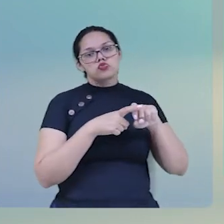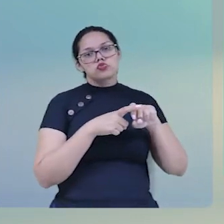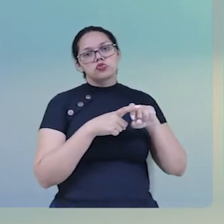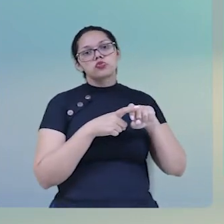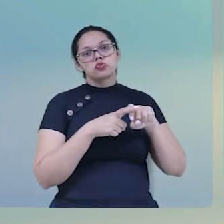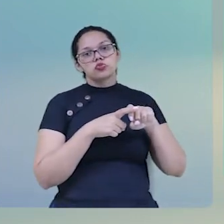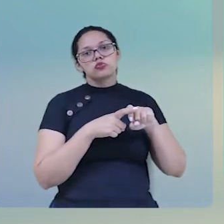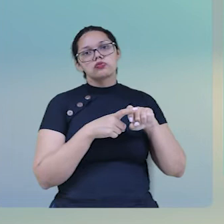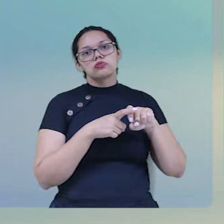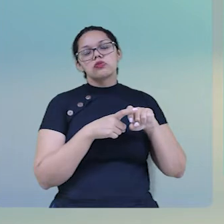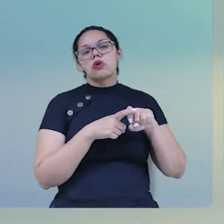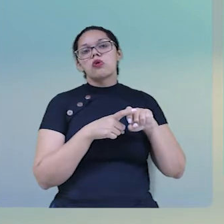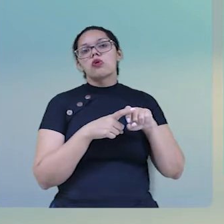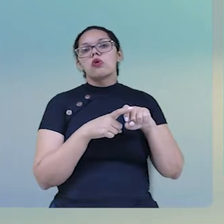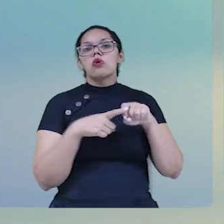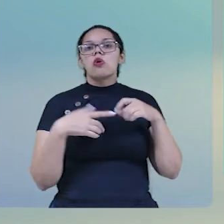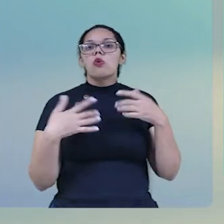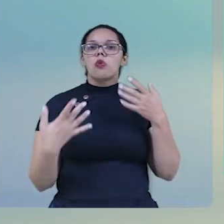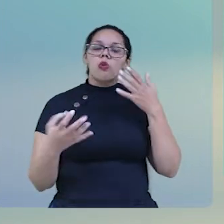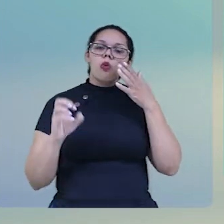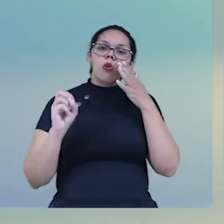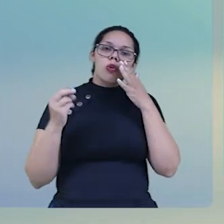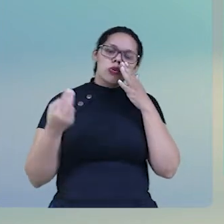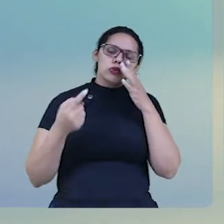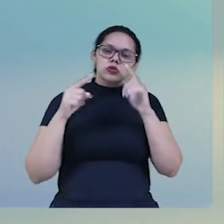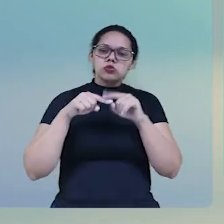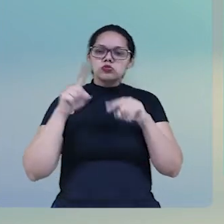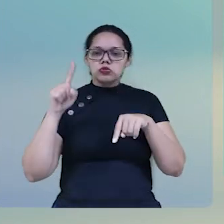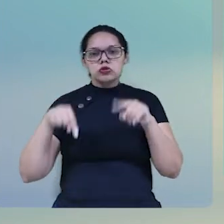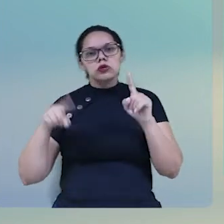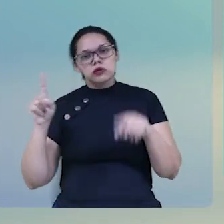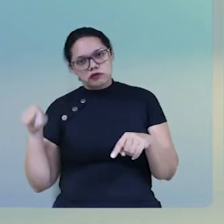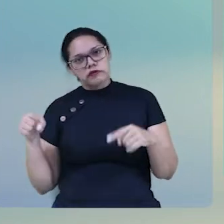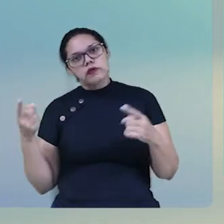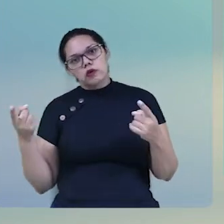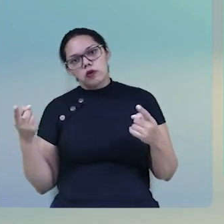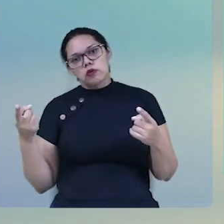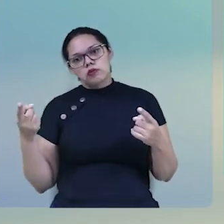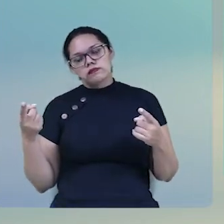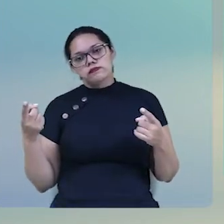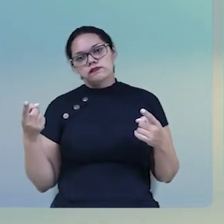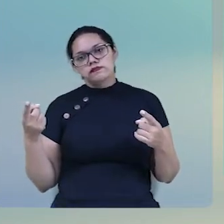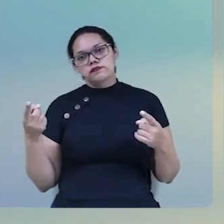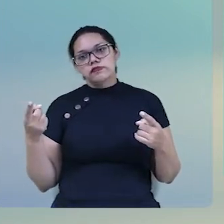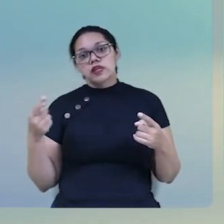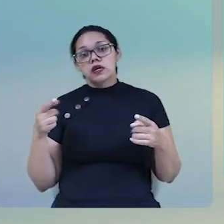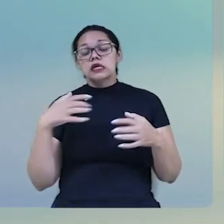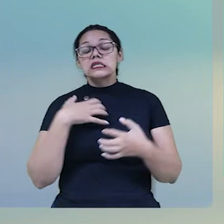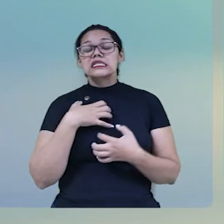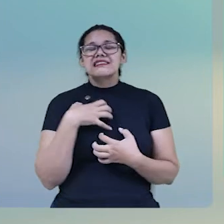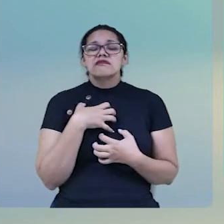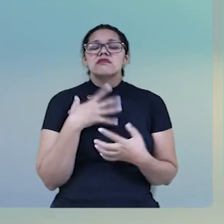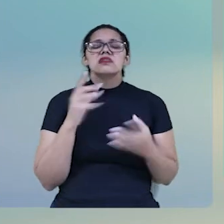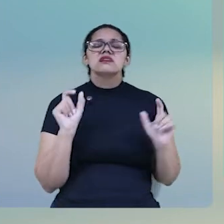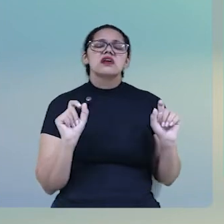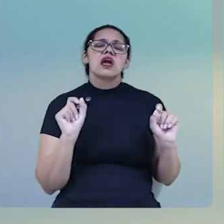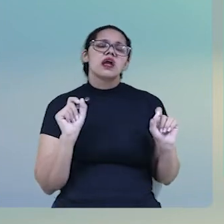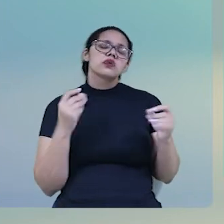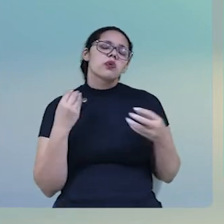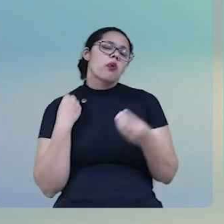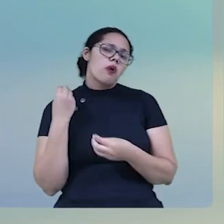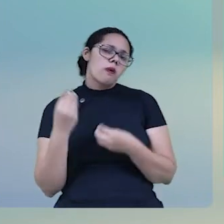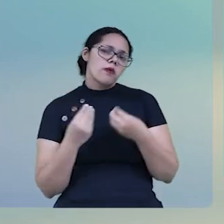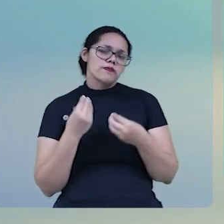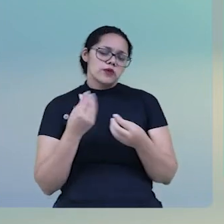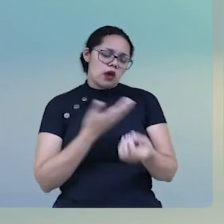pico de pressão ou se eu estou tendo esse nível de pressão regularmente. Tá? Sintomas. Quando a minha pressão está